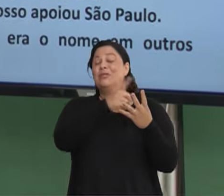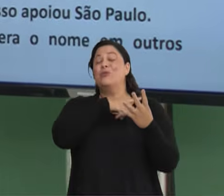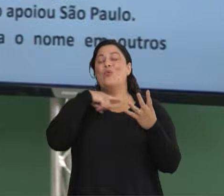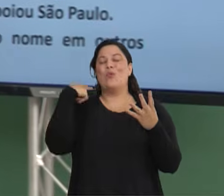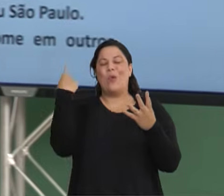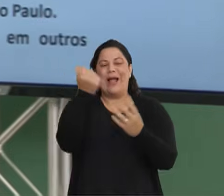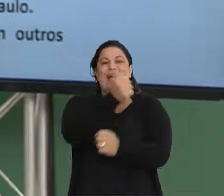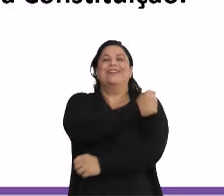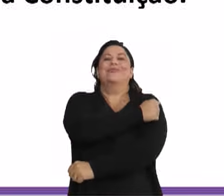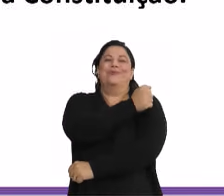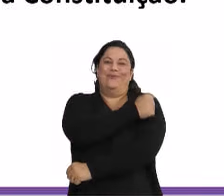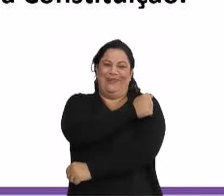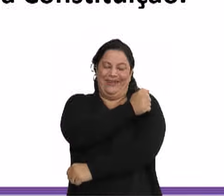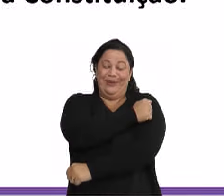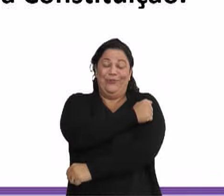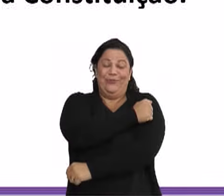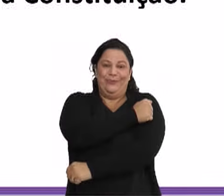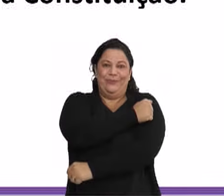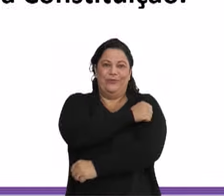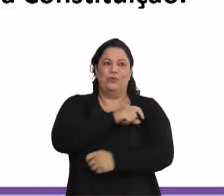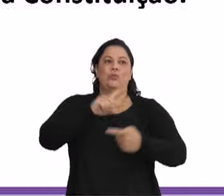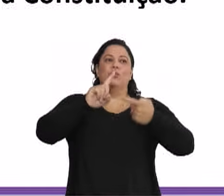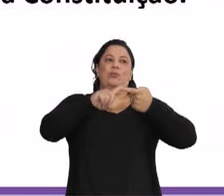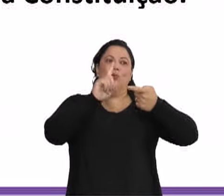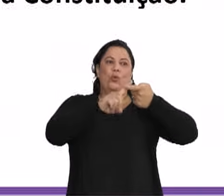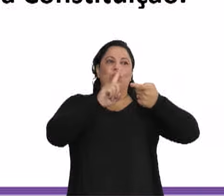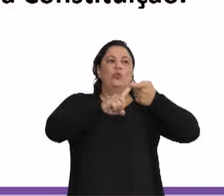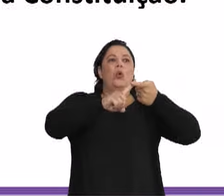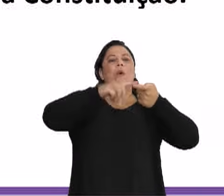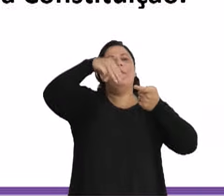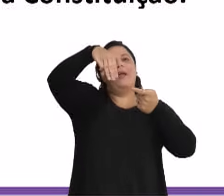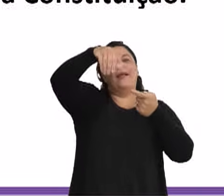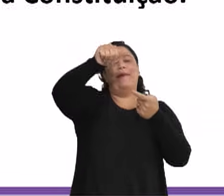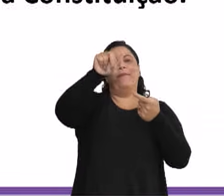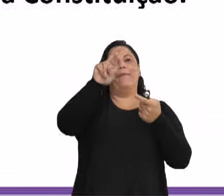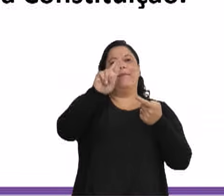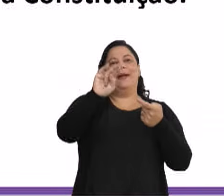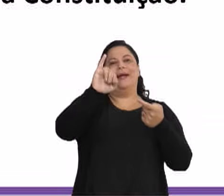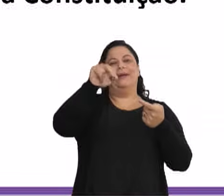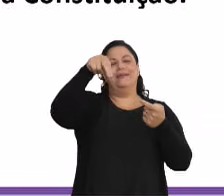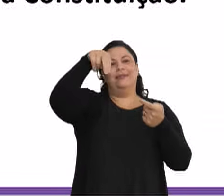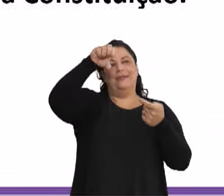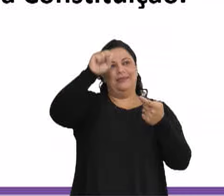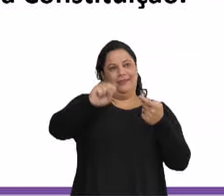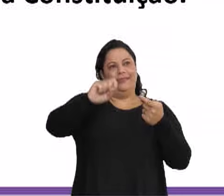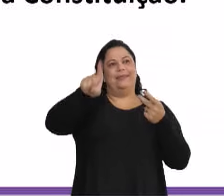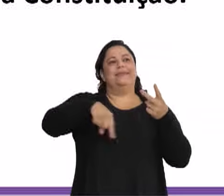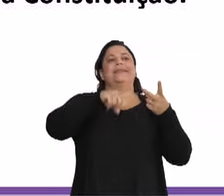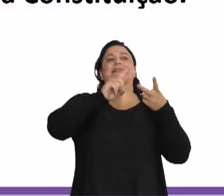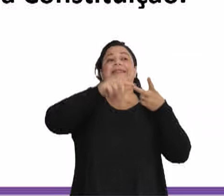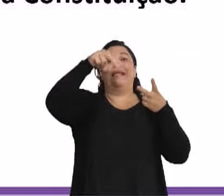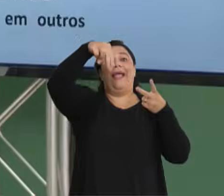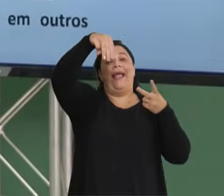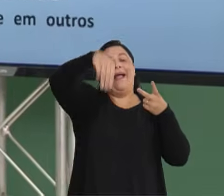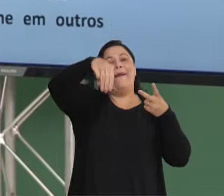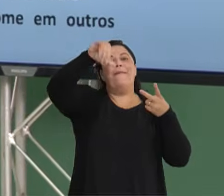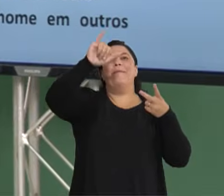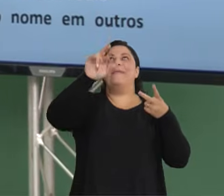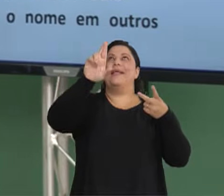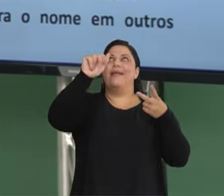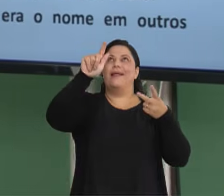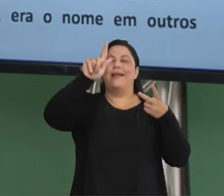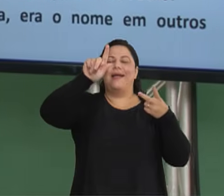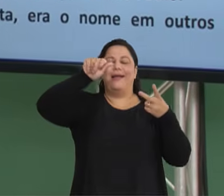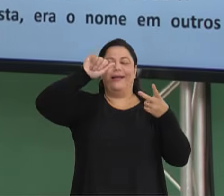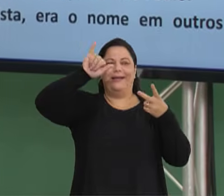federais. Esses estudantes chamavam-se Martins, Miragaia, Drauzio e Camargo. Preciso lembrar o nome de todos